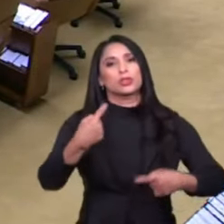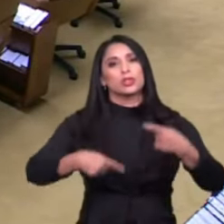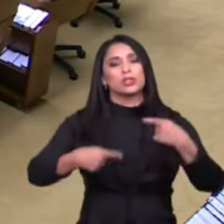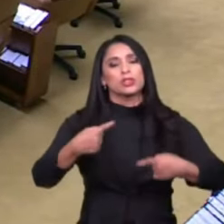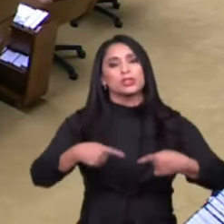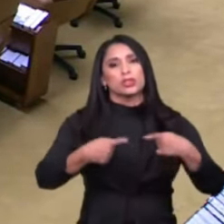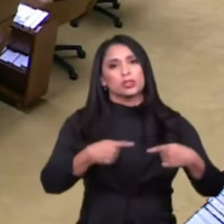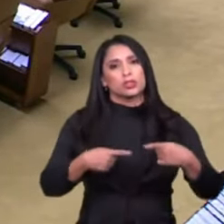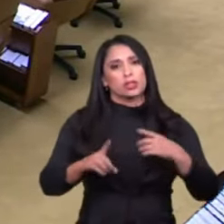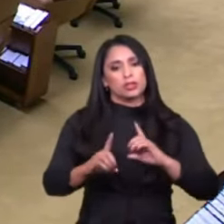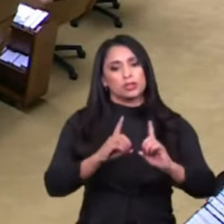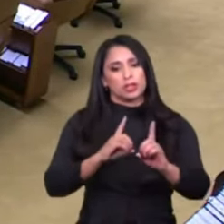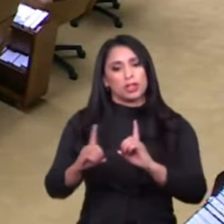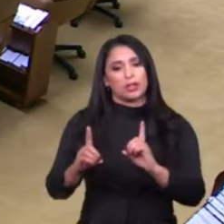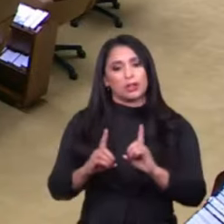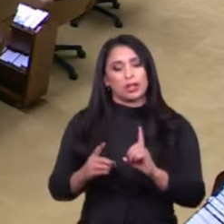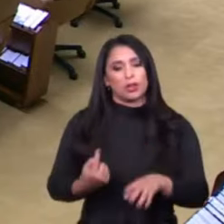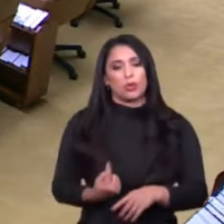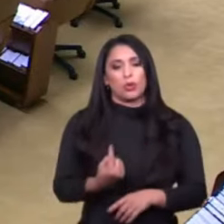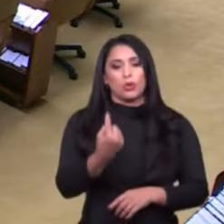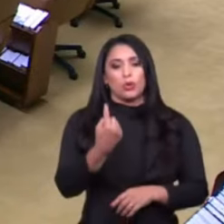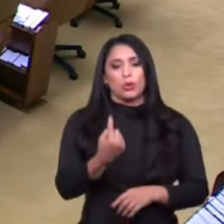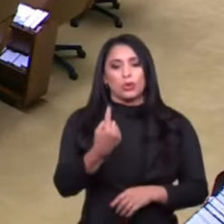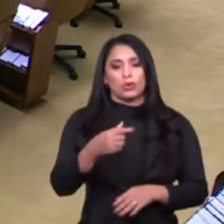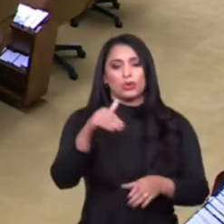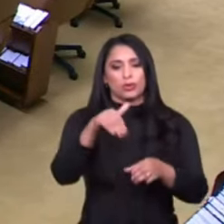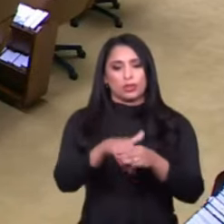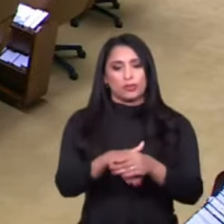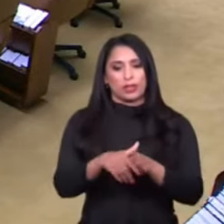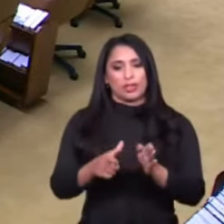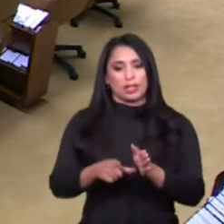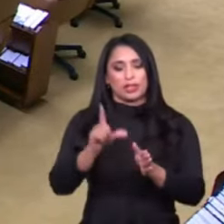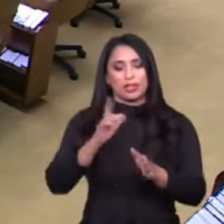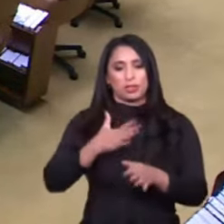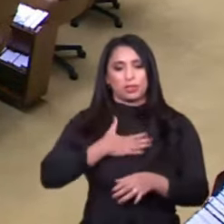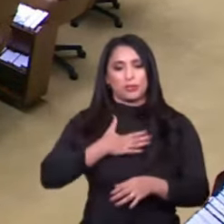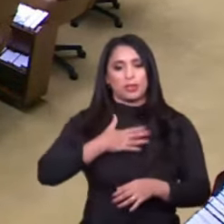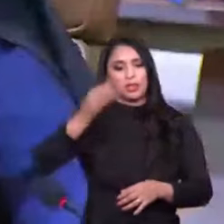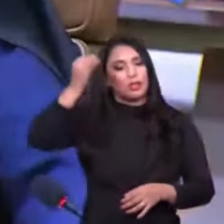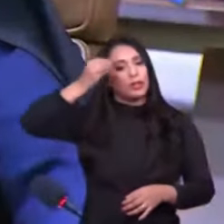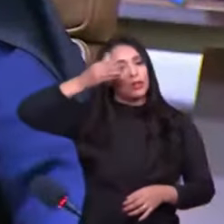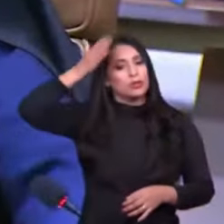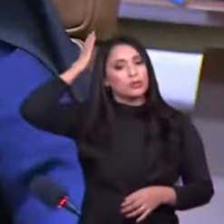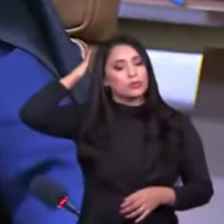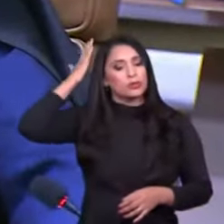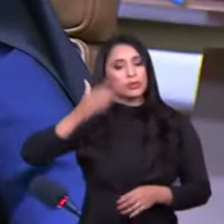antecessor meu que vota, querido amigo Luiz